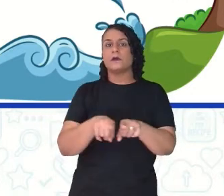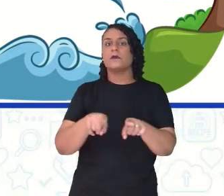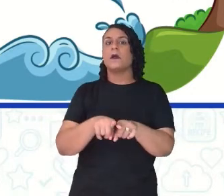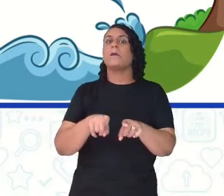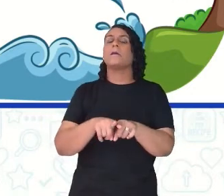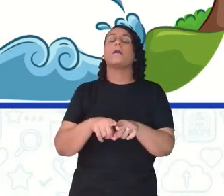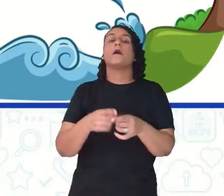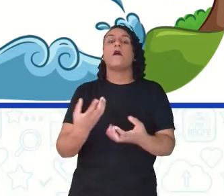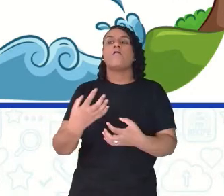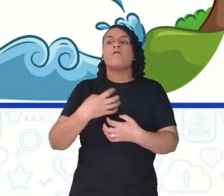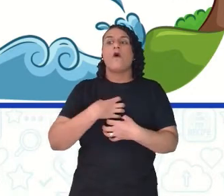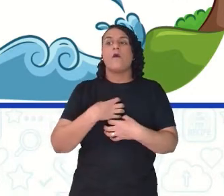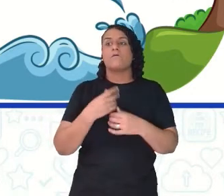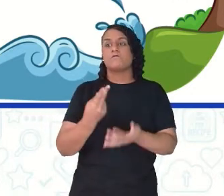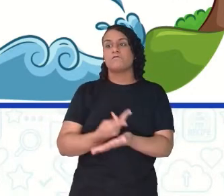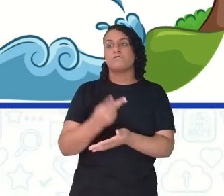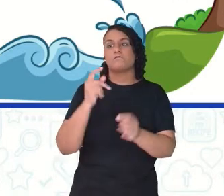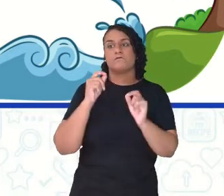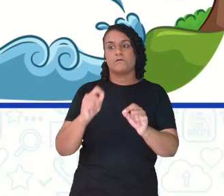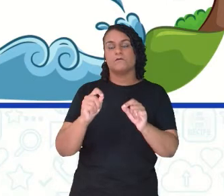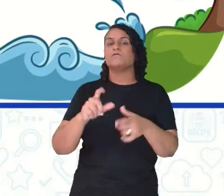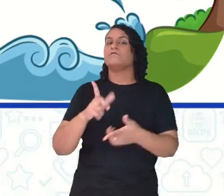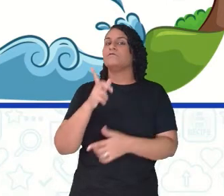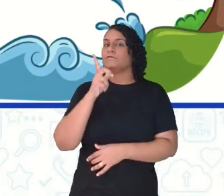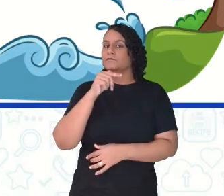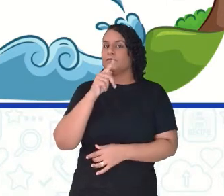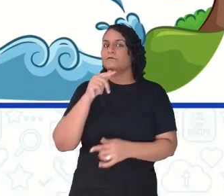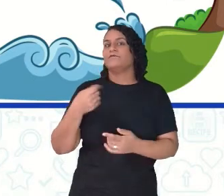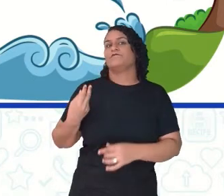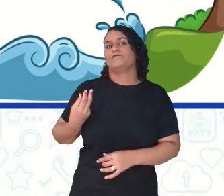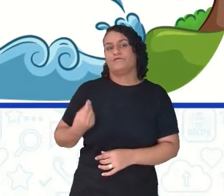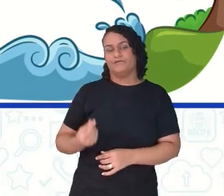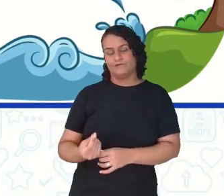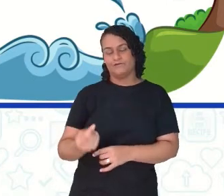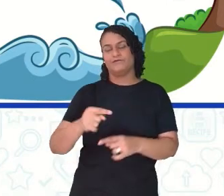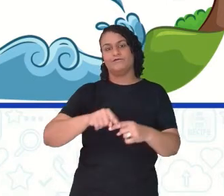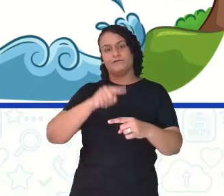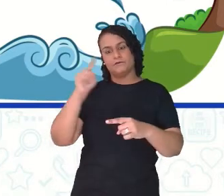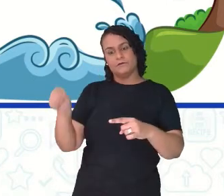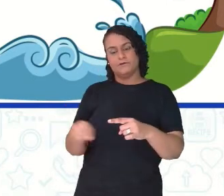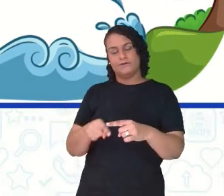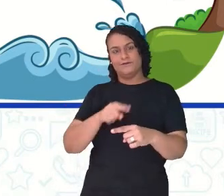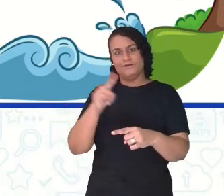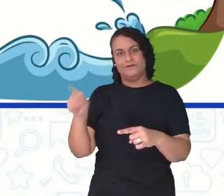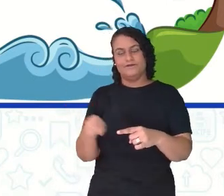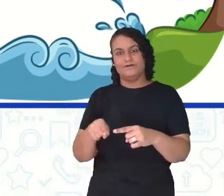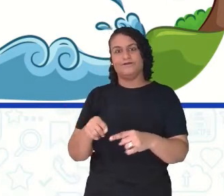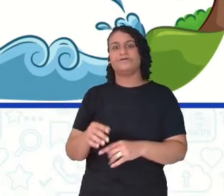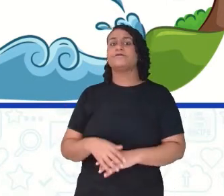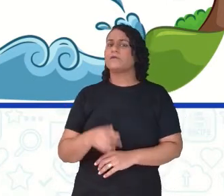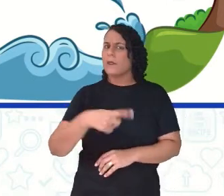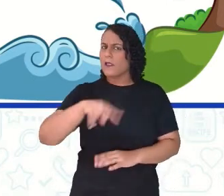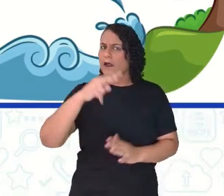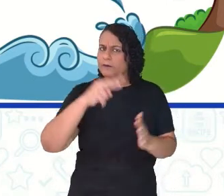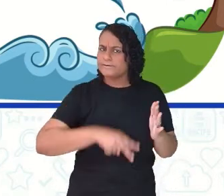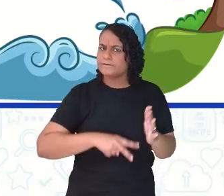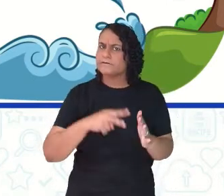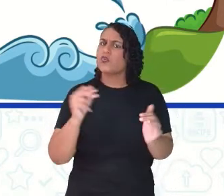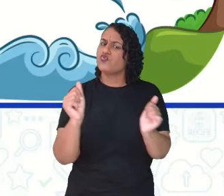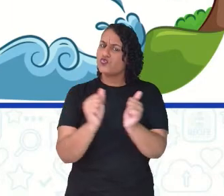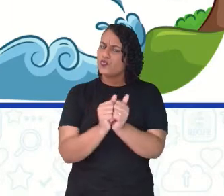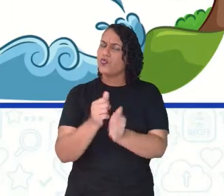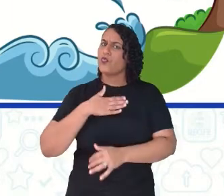físicos que acontecem com a água ao longo do tempo. Então, quando eu chamo vocês para lerem, leiam comigo também,